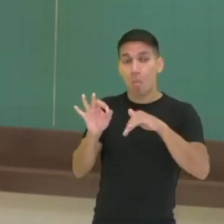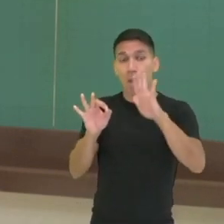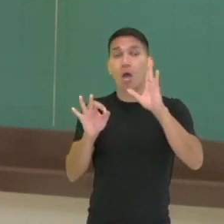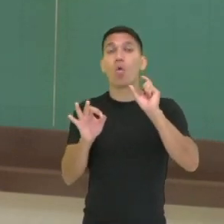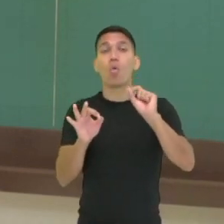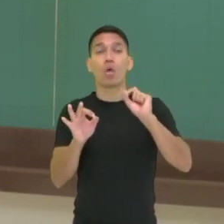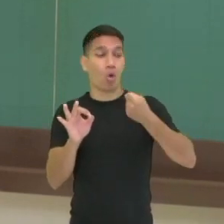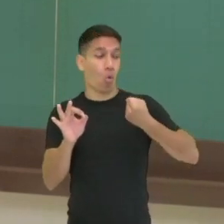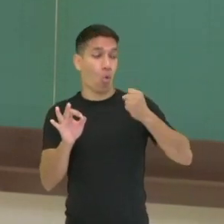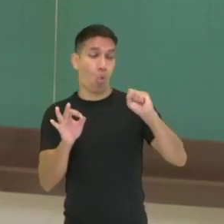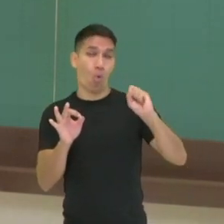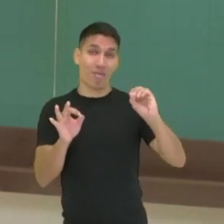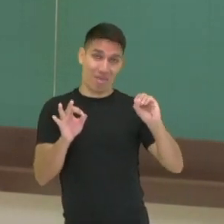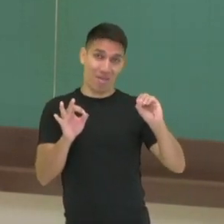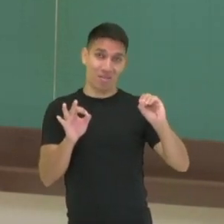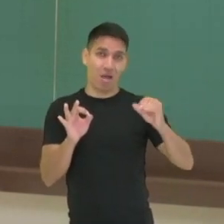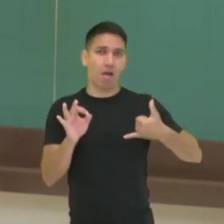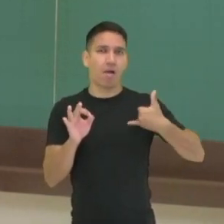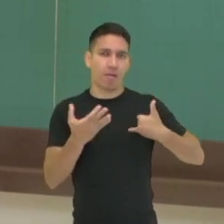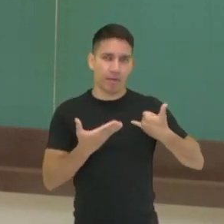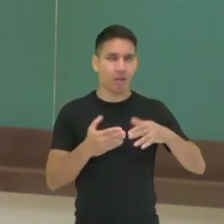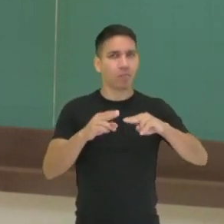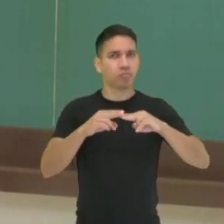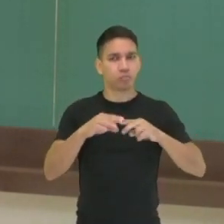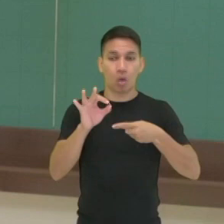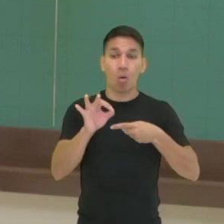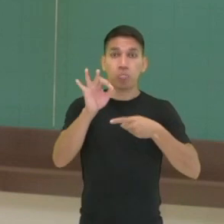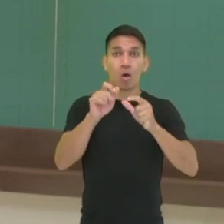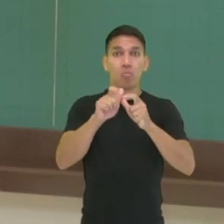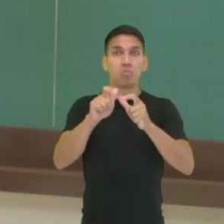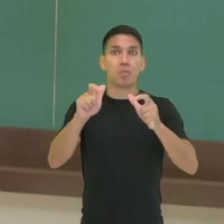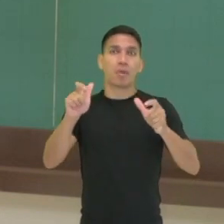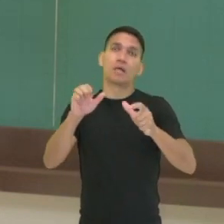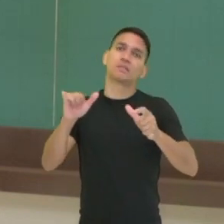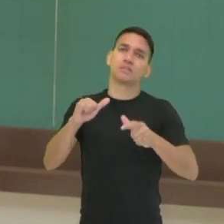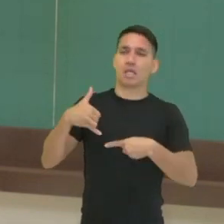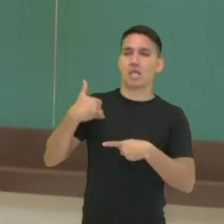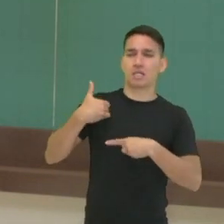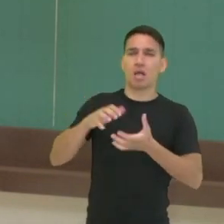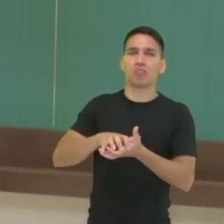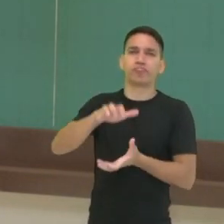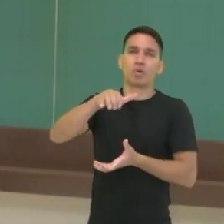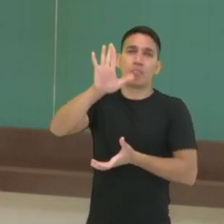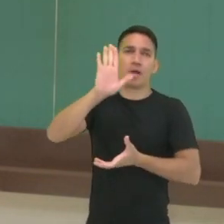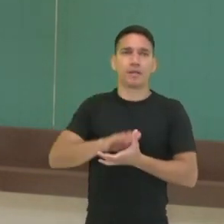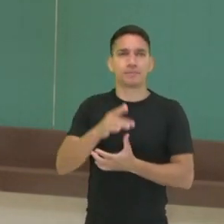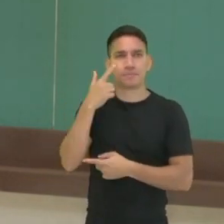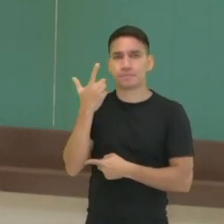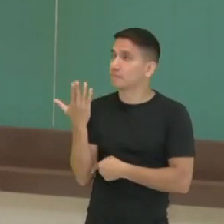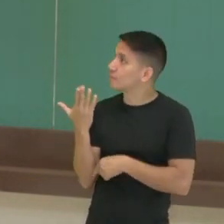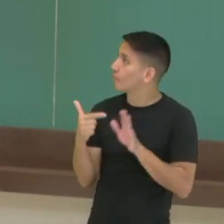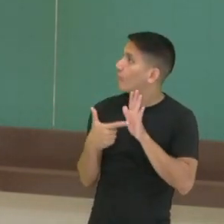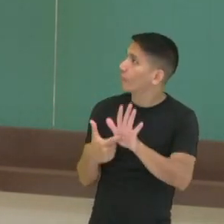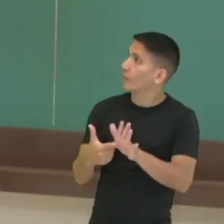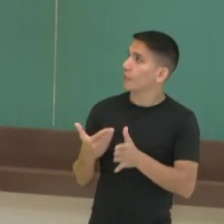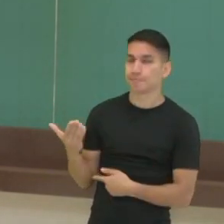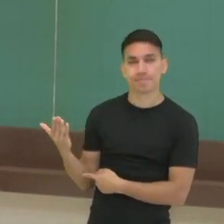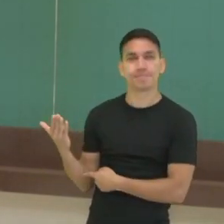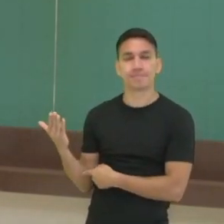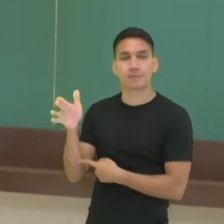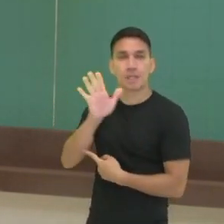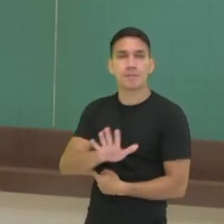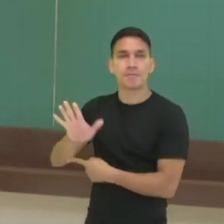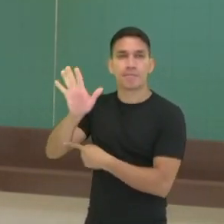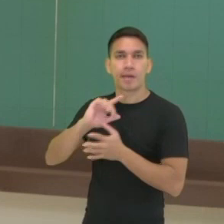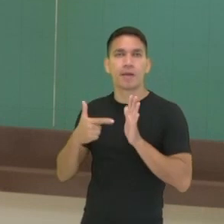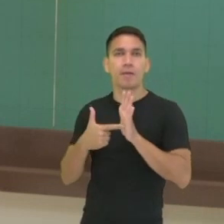percebeu que a porcentagem aumenta conforme a idade aumenta? Então, aqui nós temos